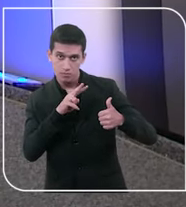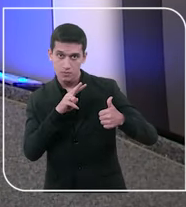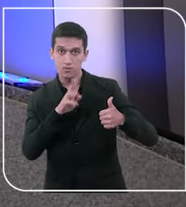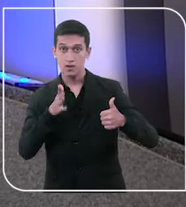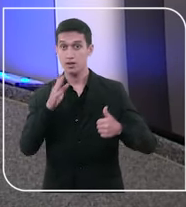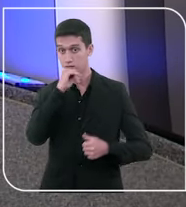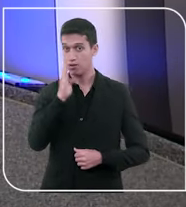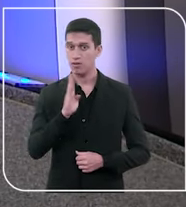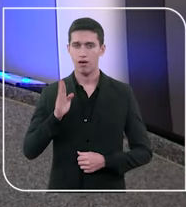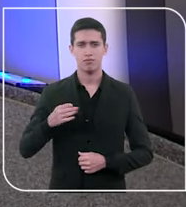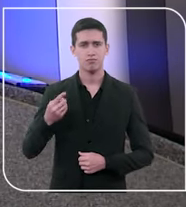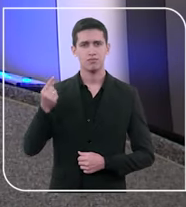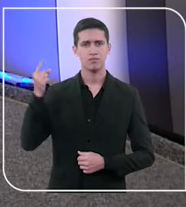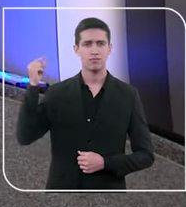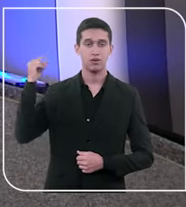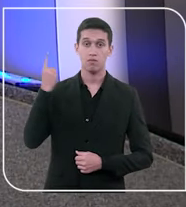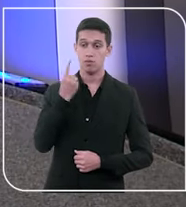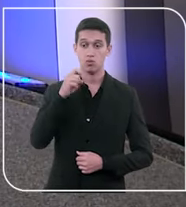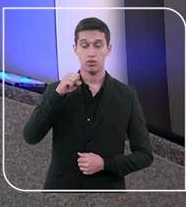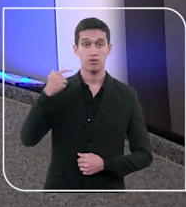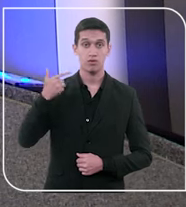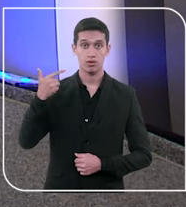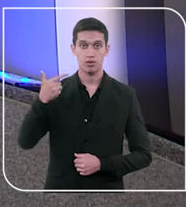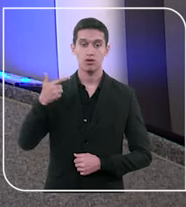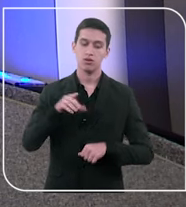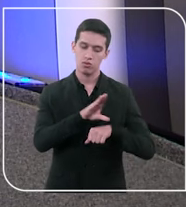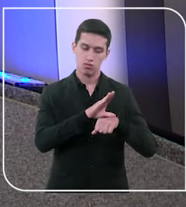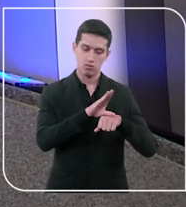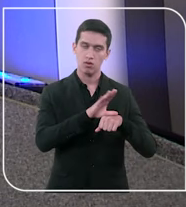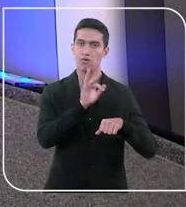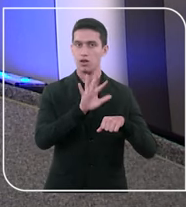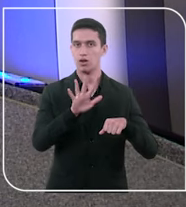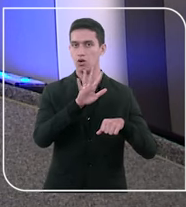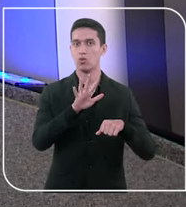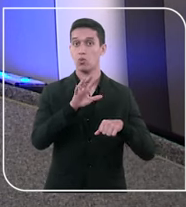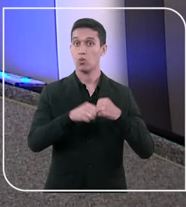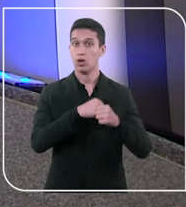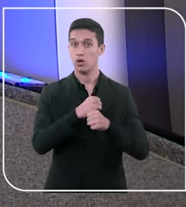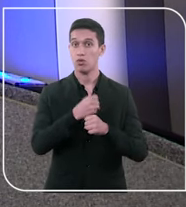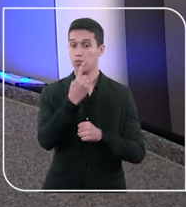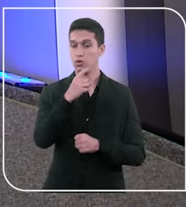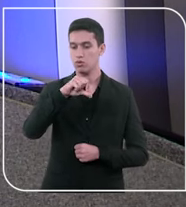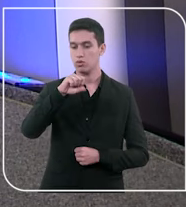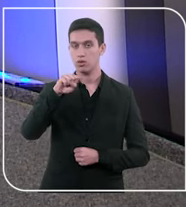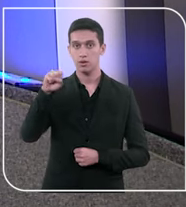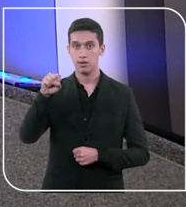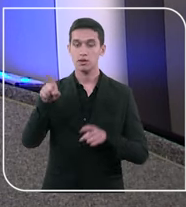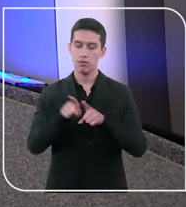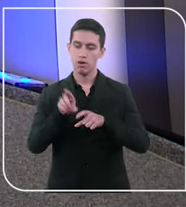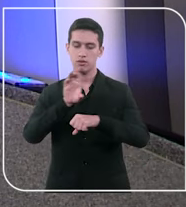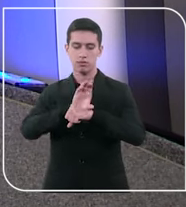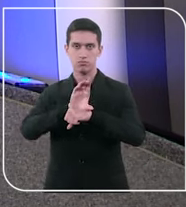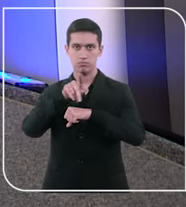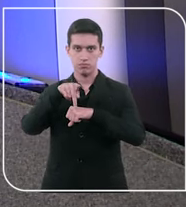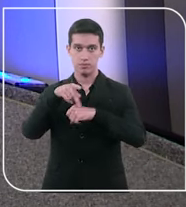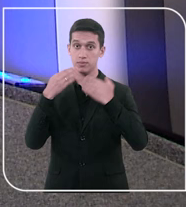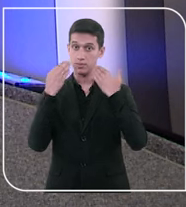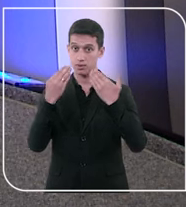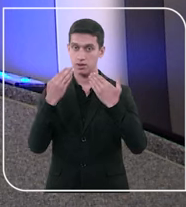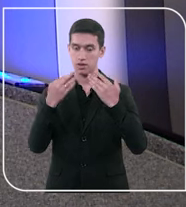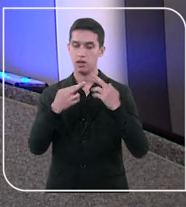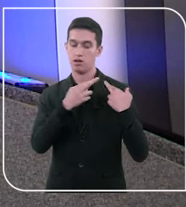desde 1822. Está previsto na Constituição Federal de 88 e no Código de Processo Penal.